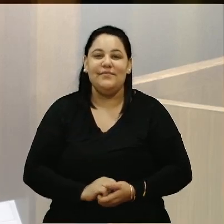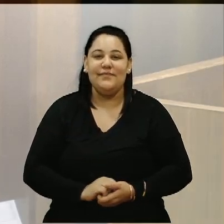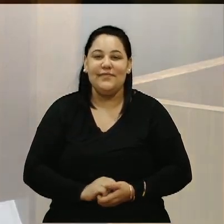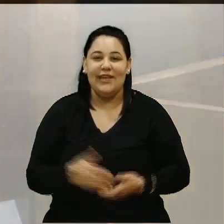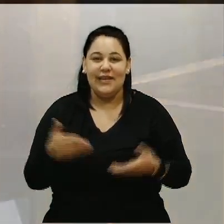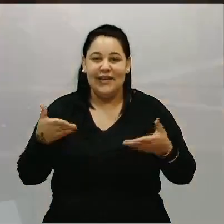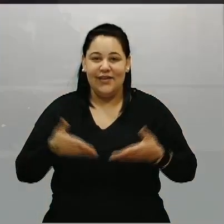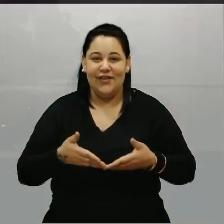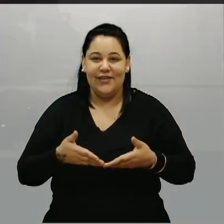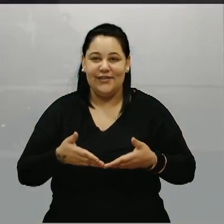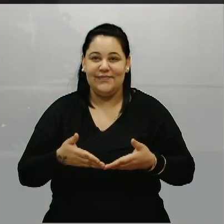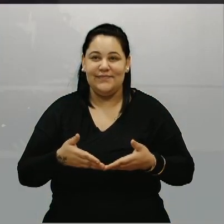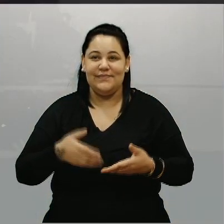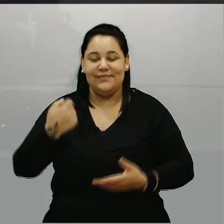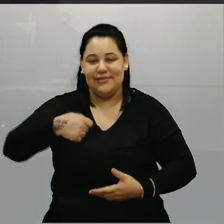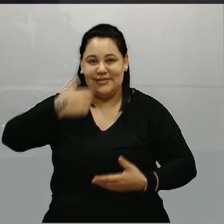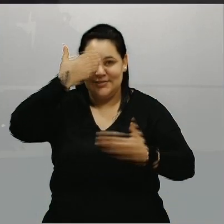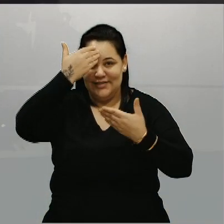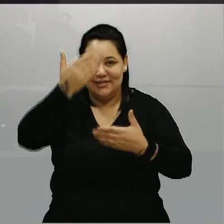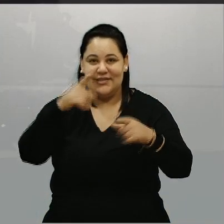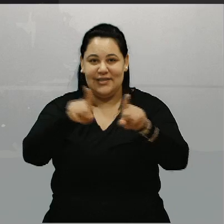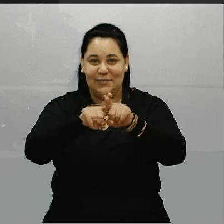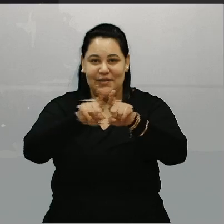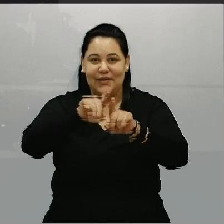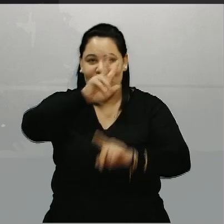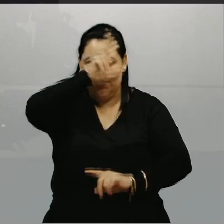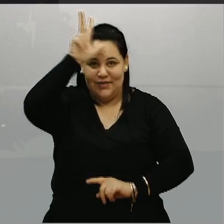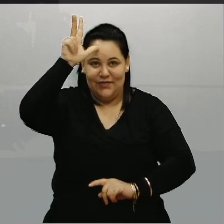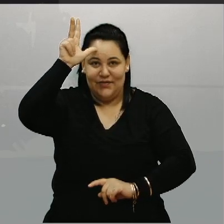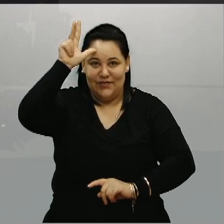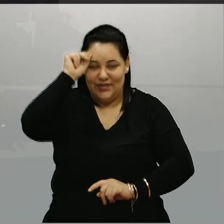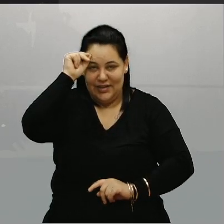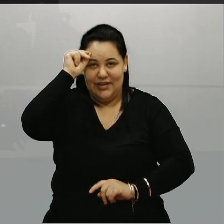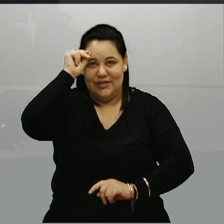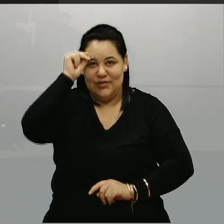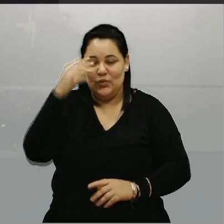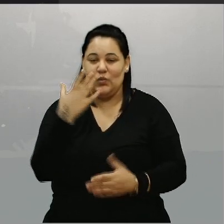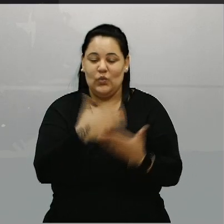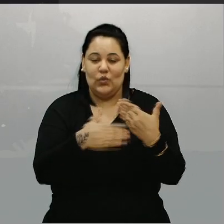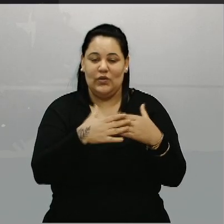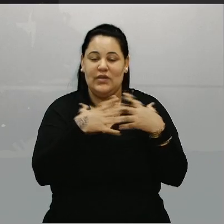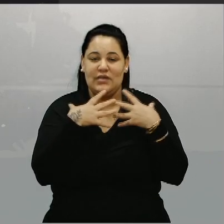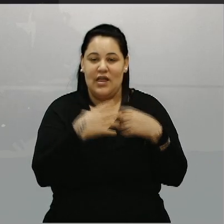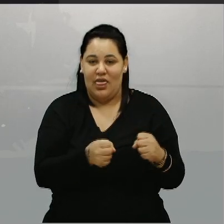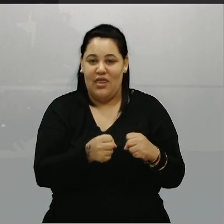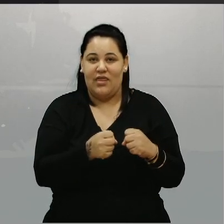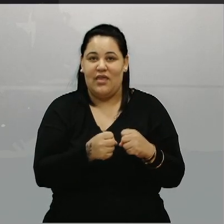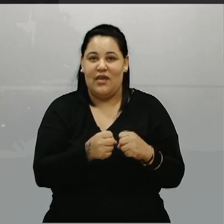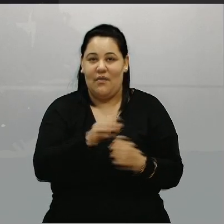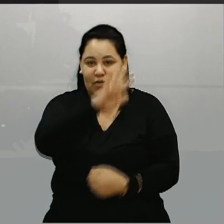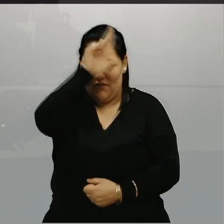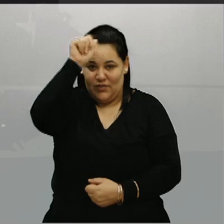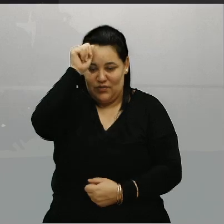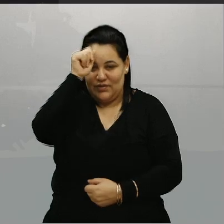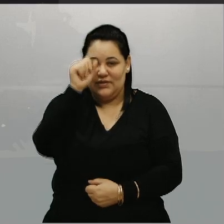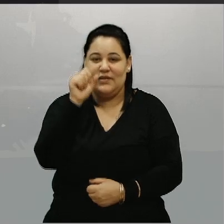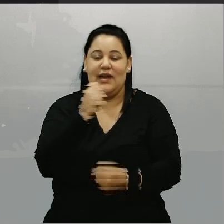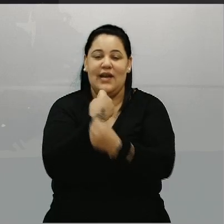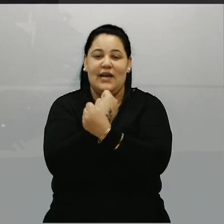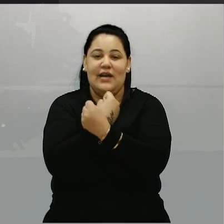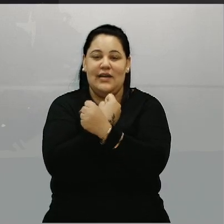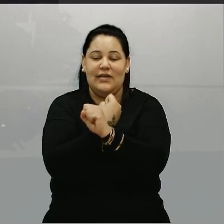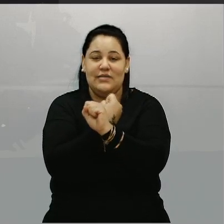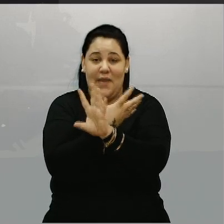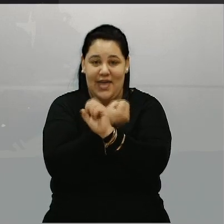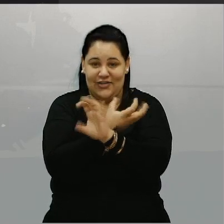né, tenho que agradecer também o prefeito, as secretarias, a prefeitura, a SMED, que se empenharam ali